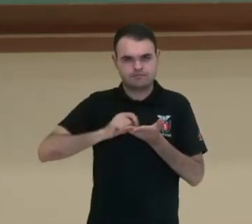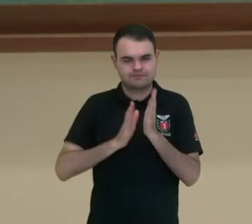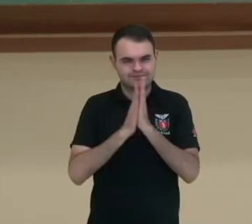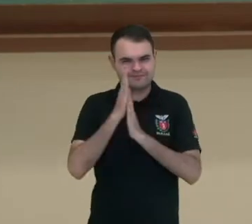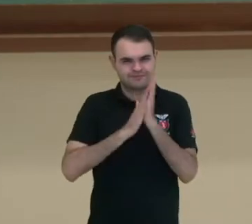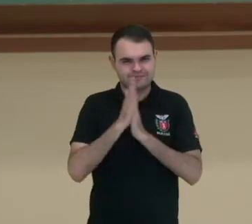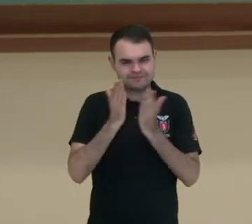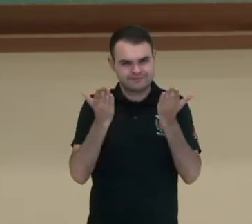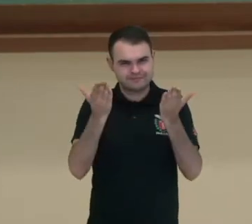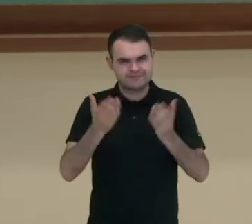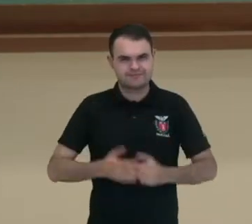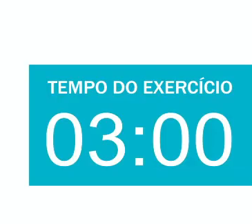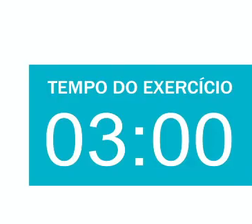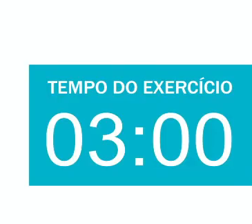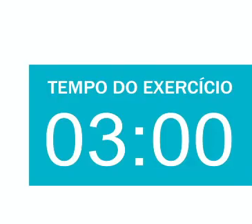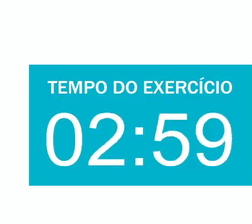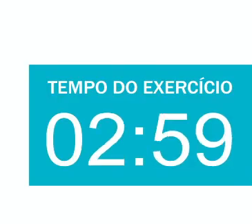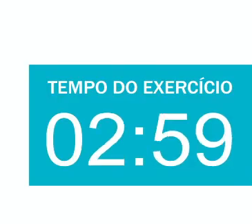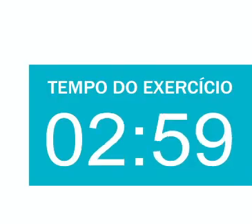obra.